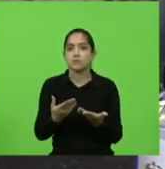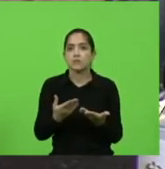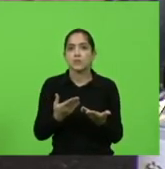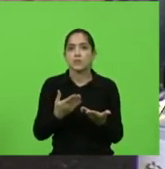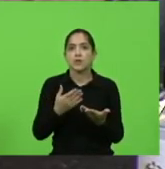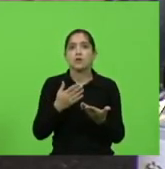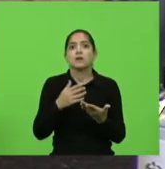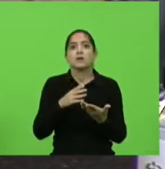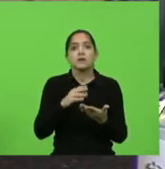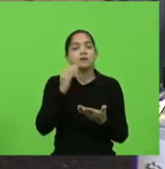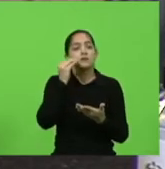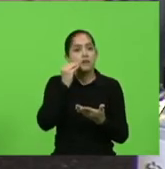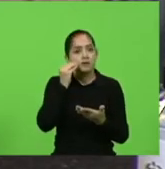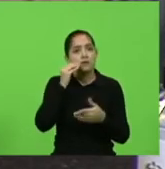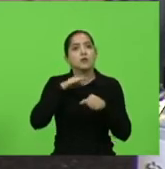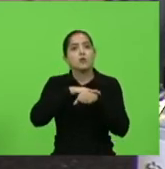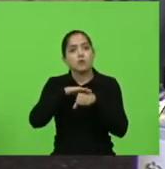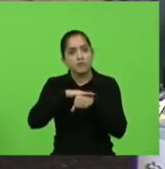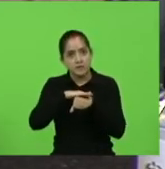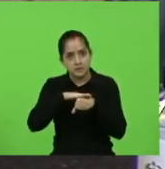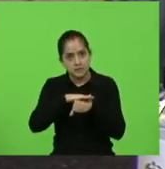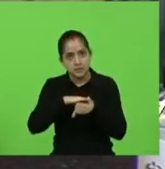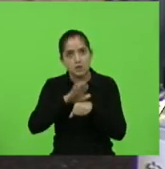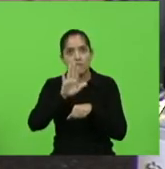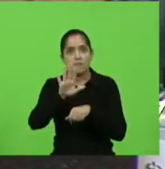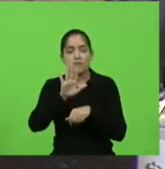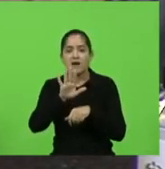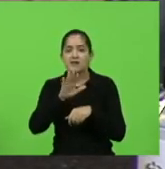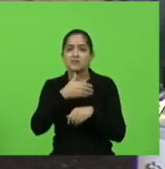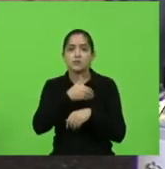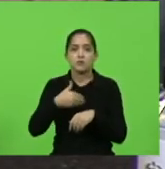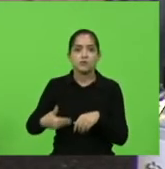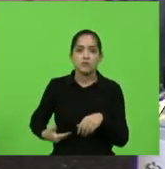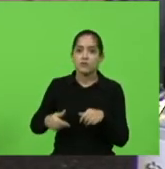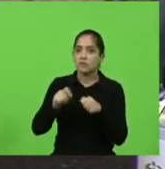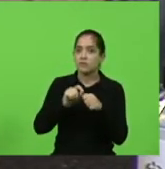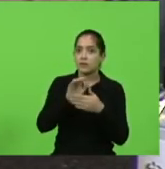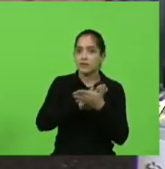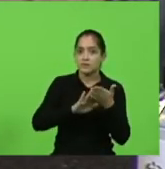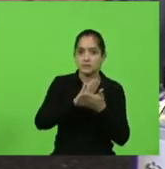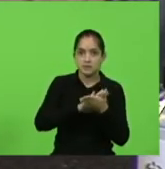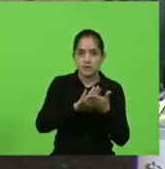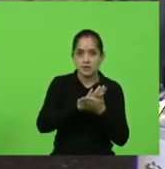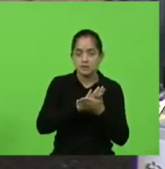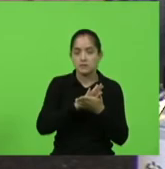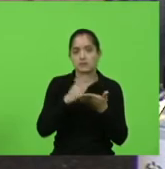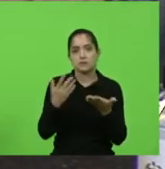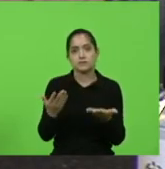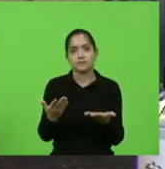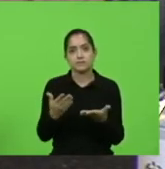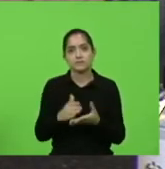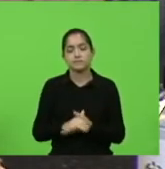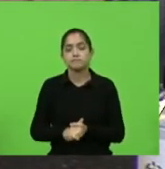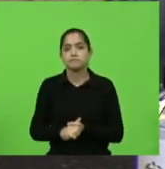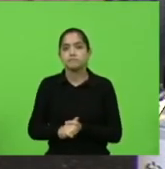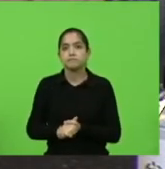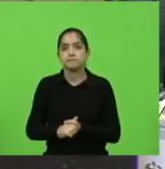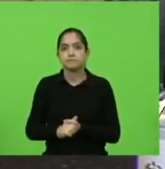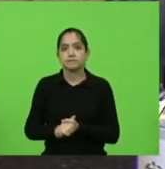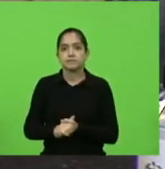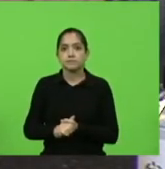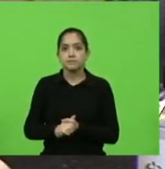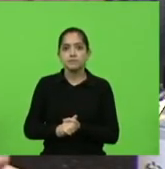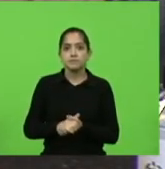boa vizinhança conversar, mas é um governo faz de conta onde as coisas não acontecem. Concedo uma parte ao deputado Kennedy.